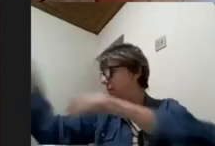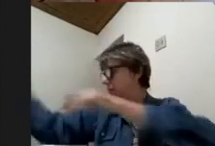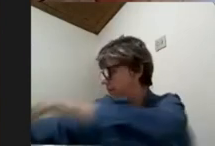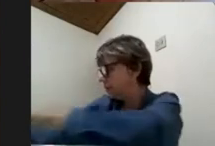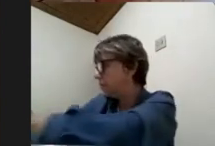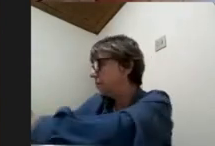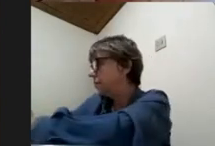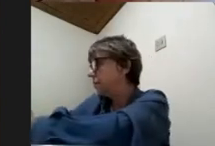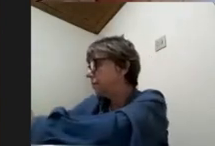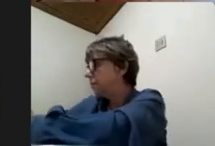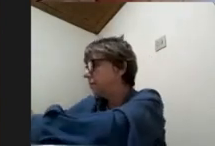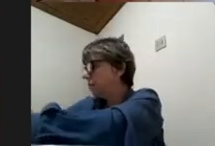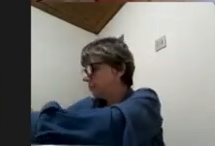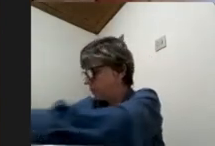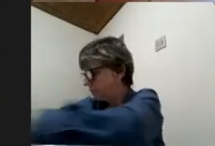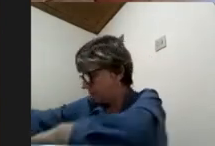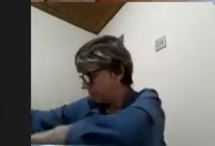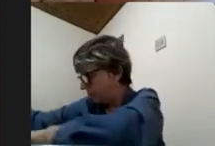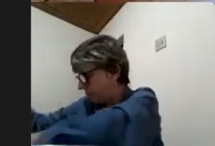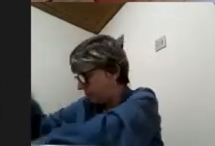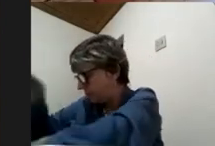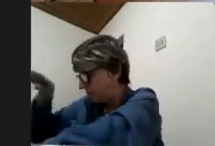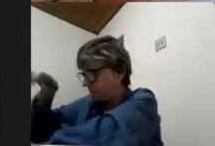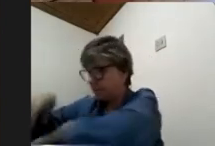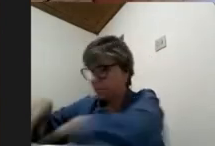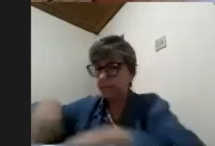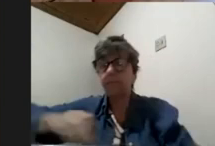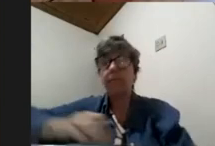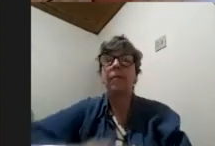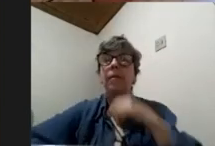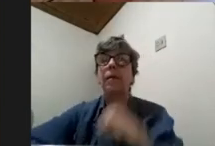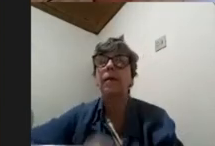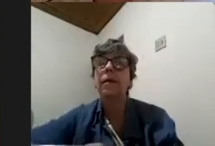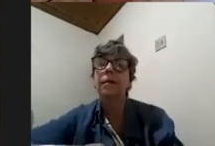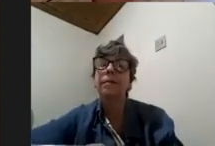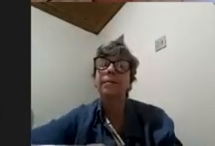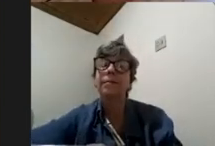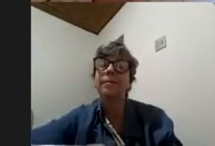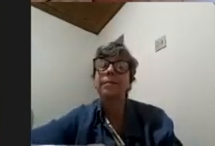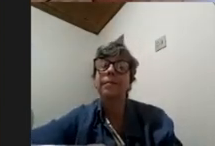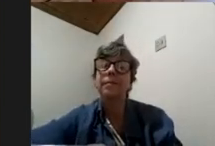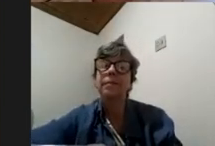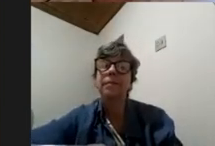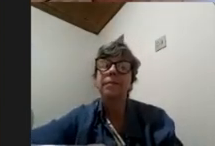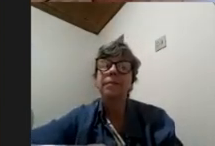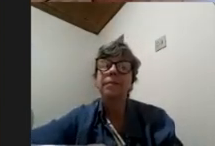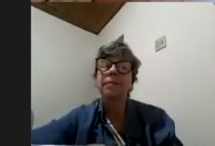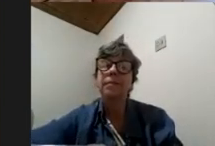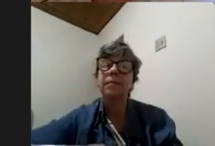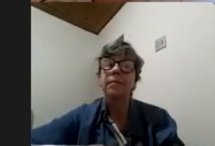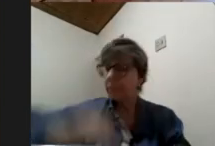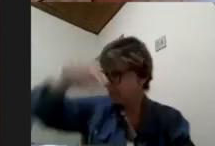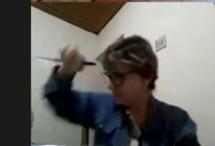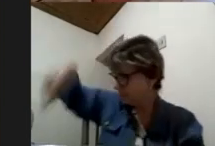Fica comprar o tranquila, outro, mas fica só tá. tranquila. Fica tranquilo, a gente já vai Eu resolver. mesmo colocando a mãozinha assim Isso, para. Já estou deixa. querendo ser avançada sem